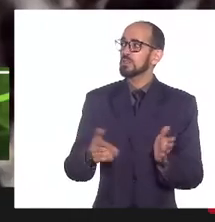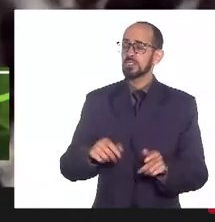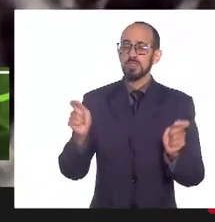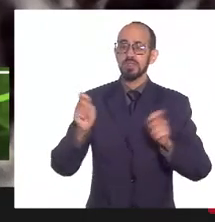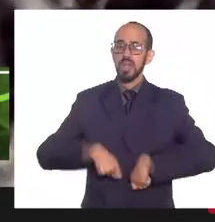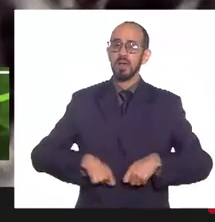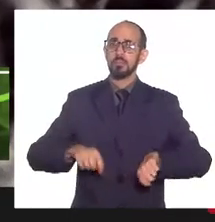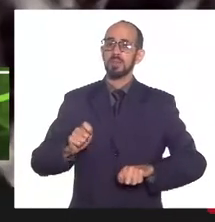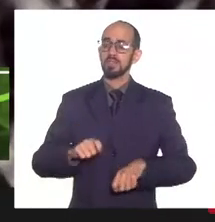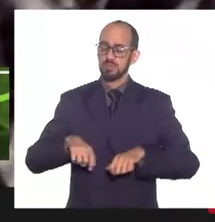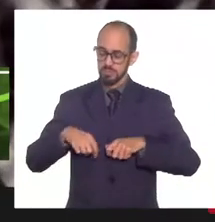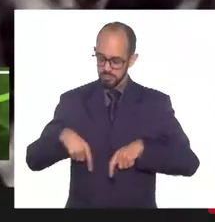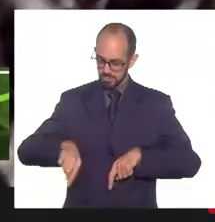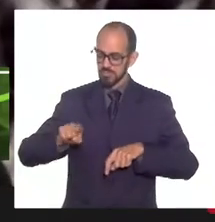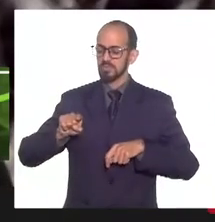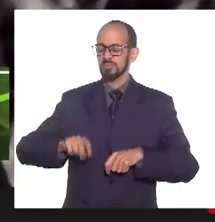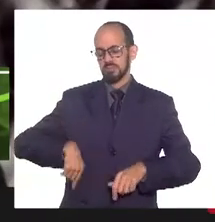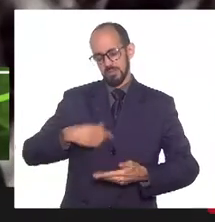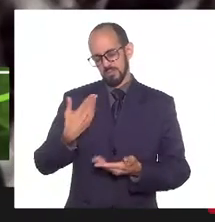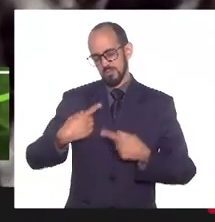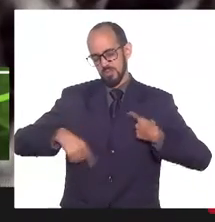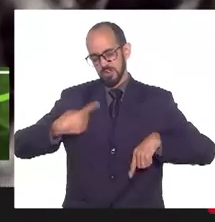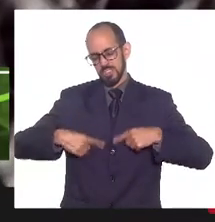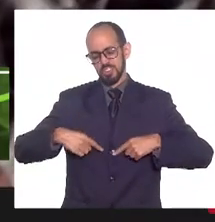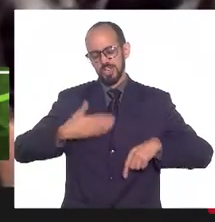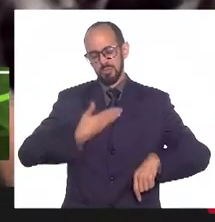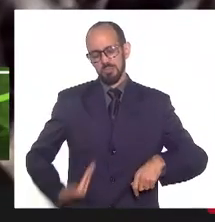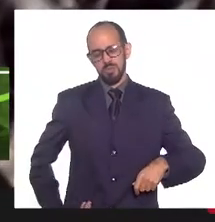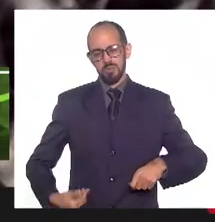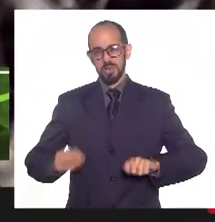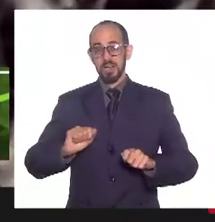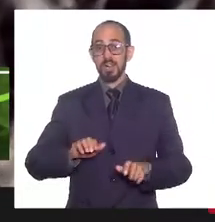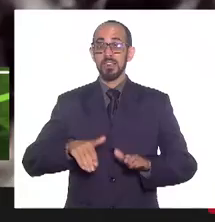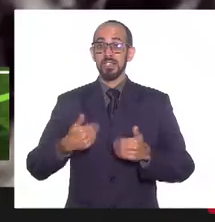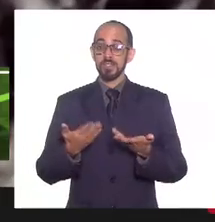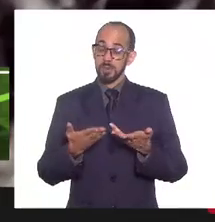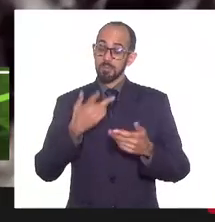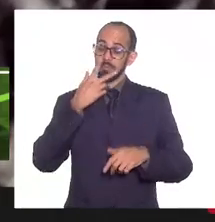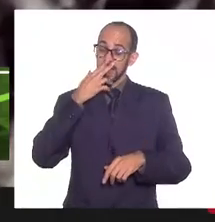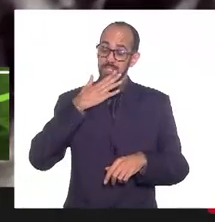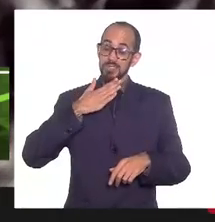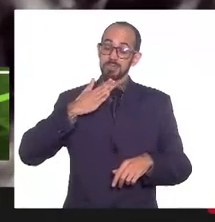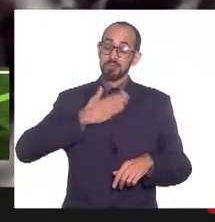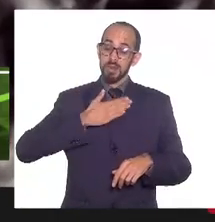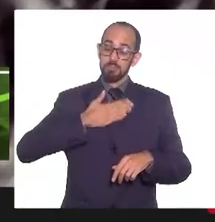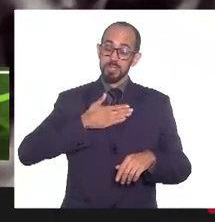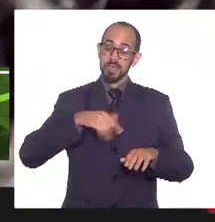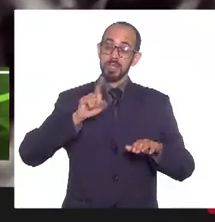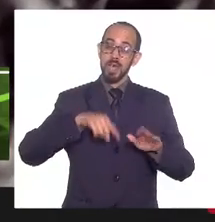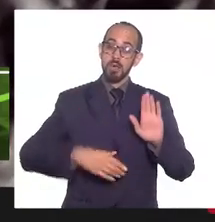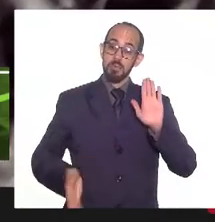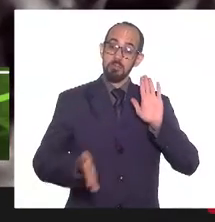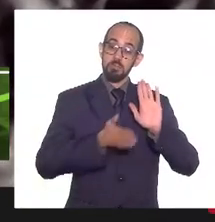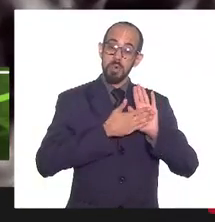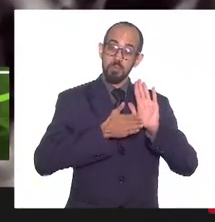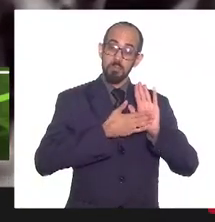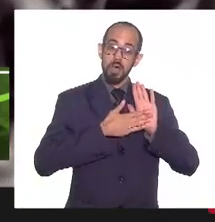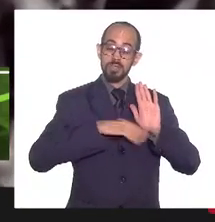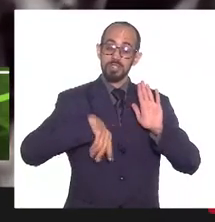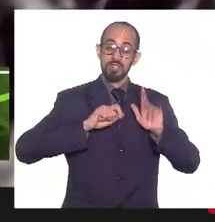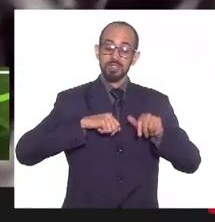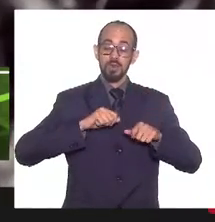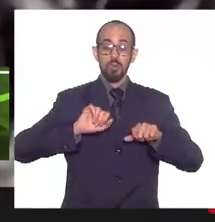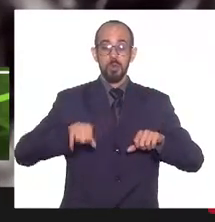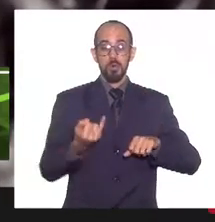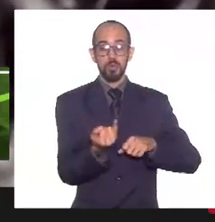política pública de cultura né então me parece que é uma uma quantidade de propostas de possibilidades bem grande